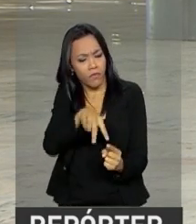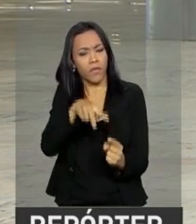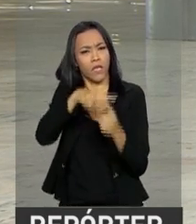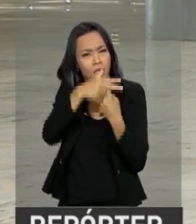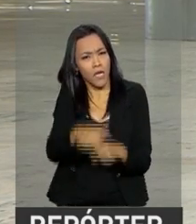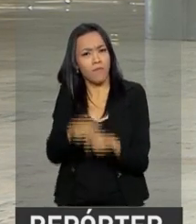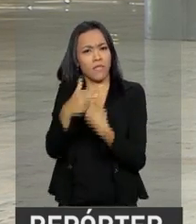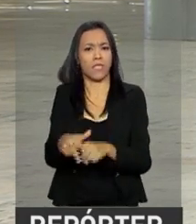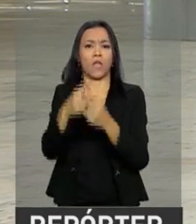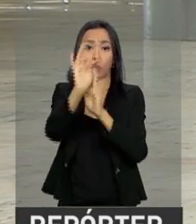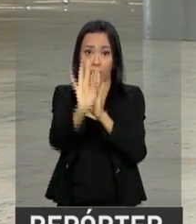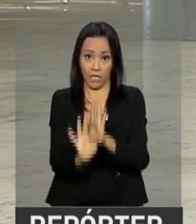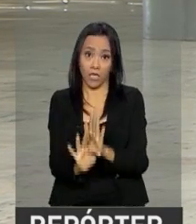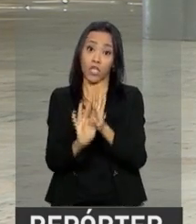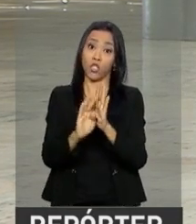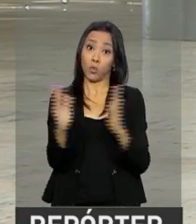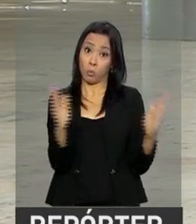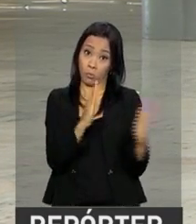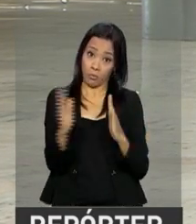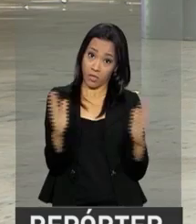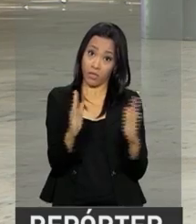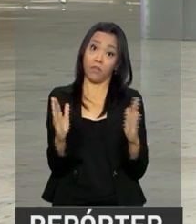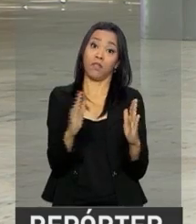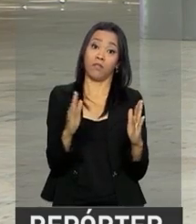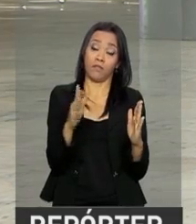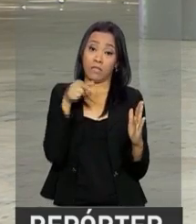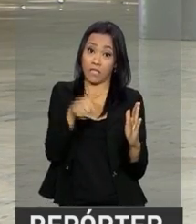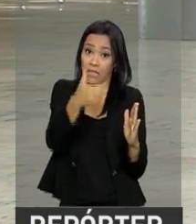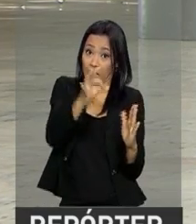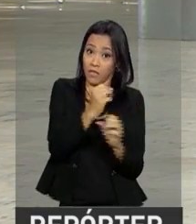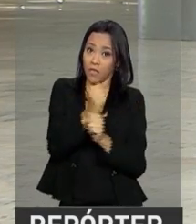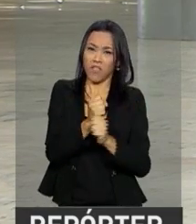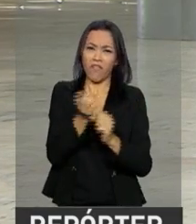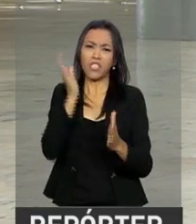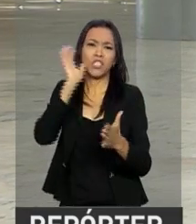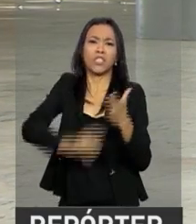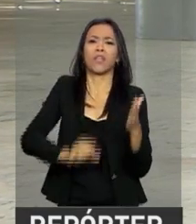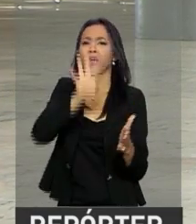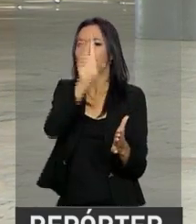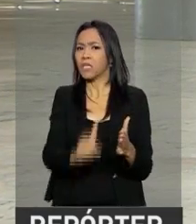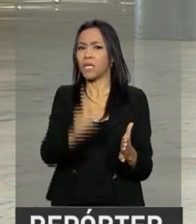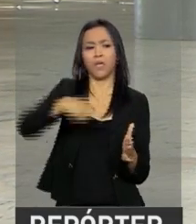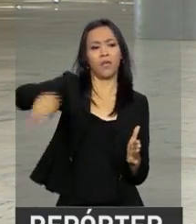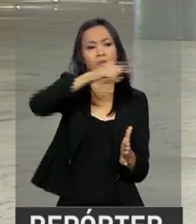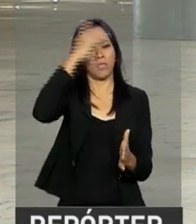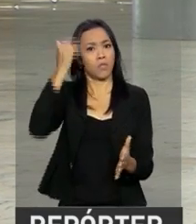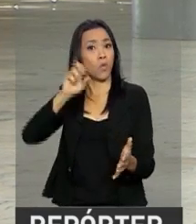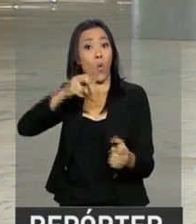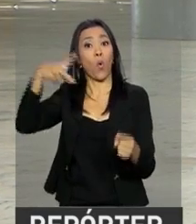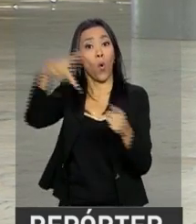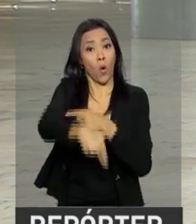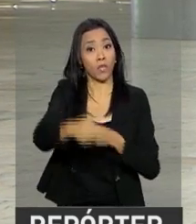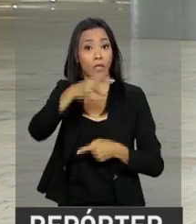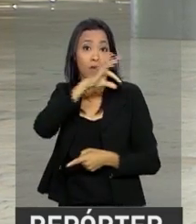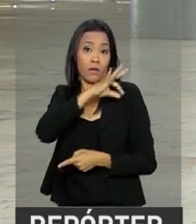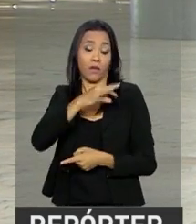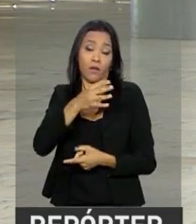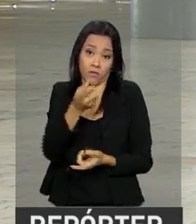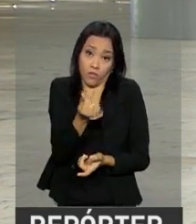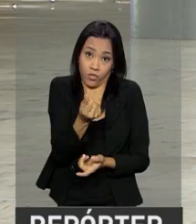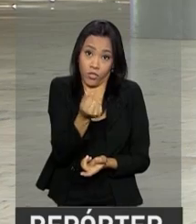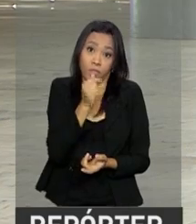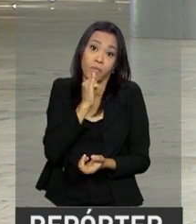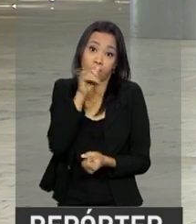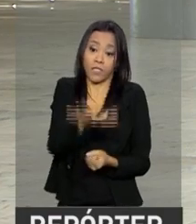desse período de 20 anos e segundo o governo essa medida não vai retirar direitos da população e nem cortar dinheiro de áreas essenciais